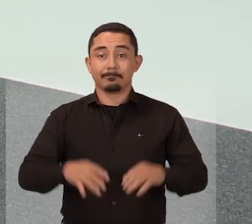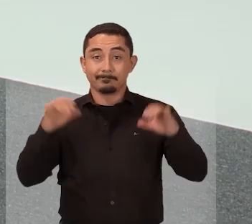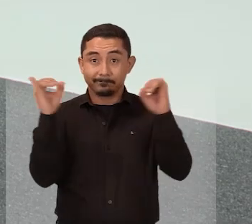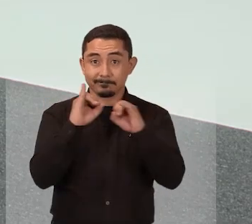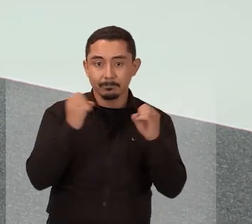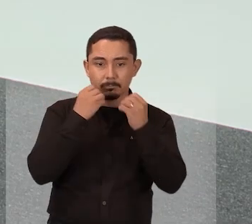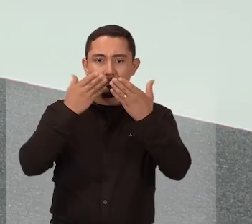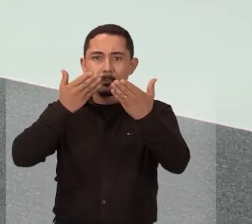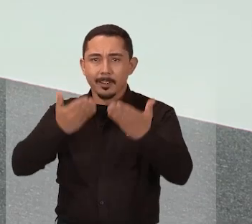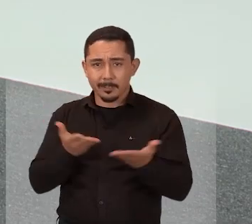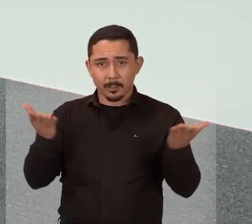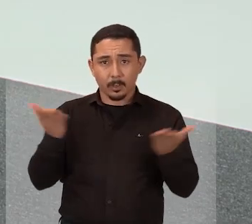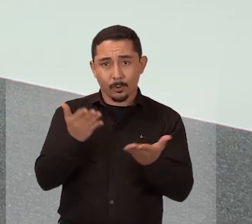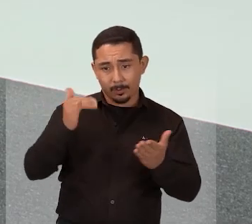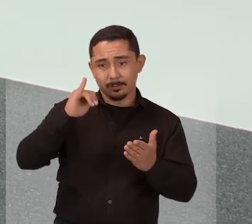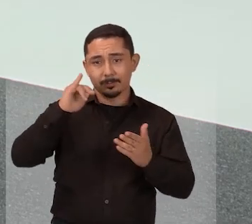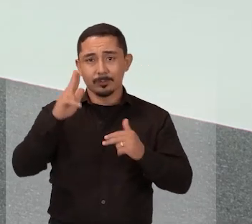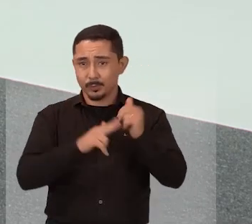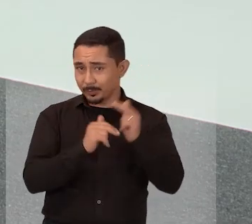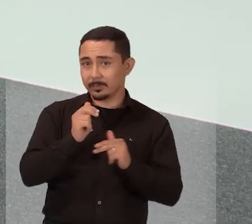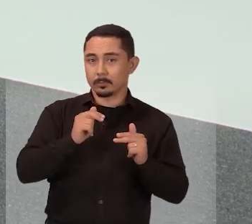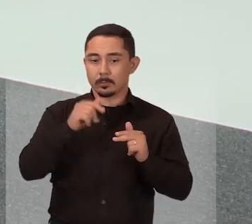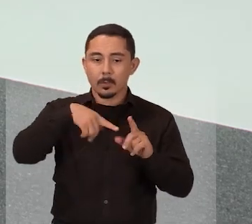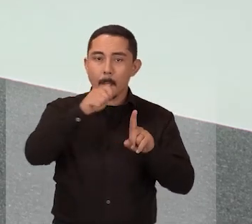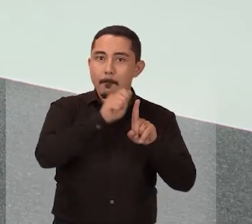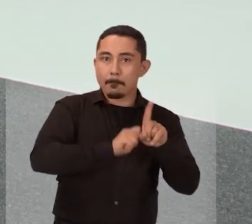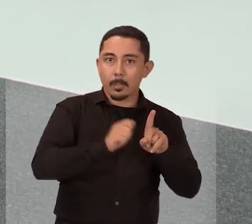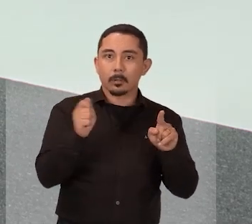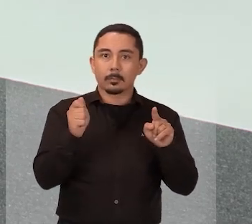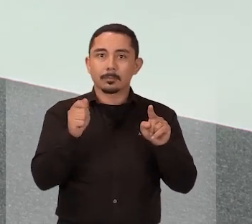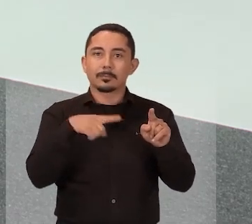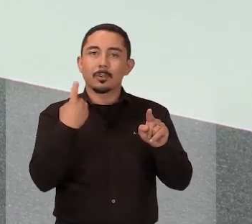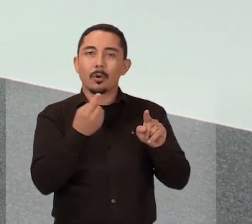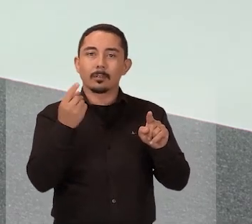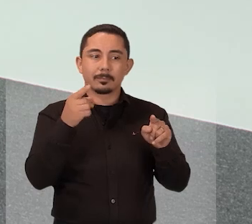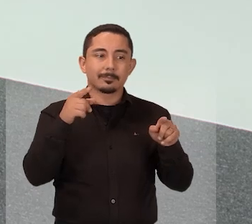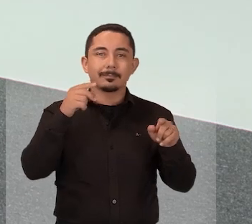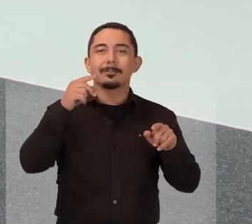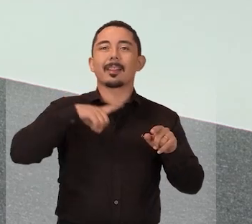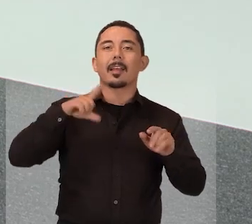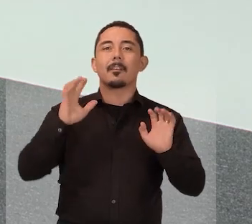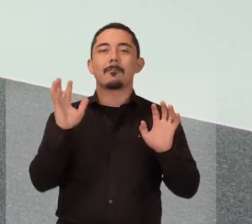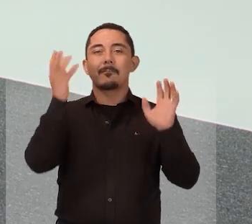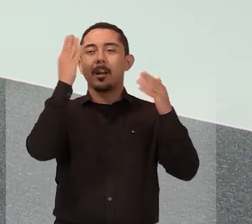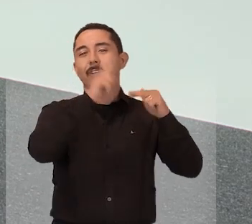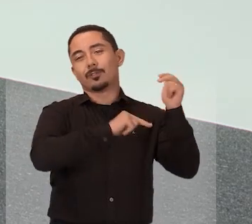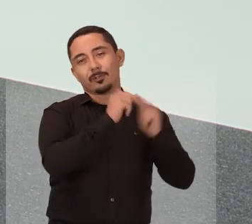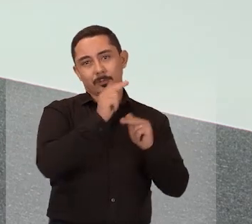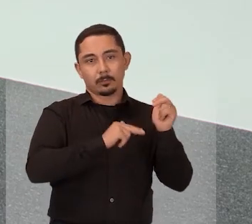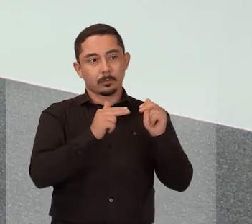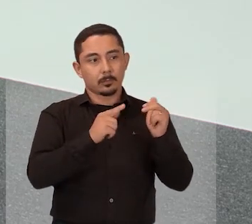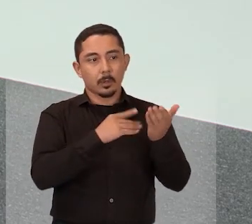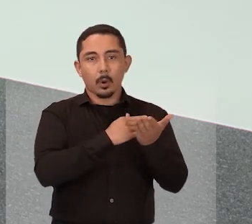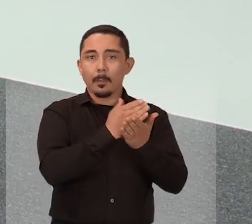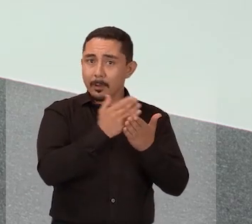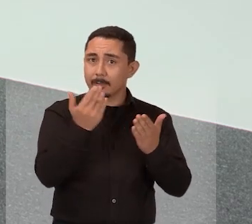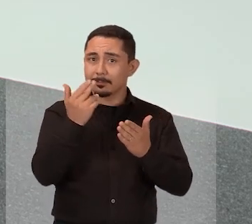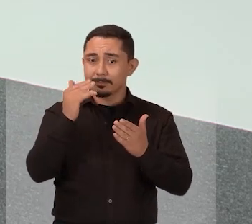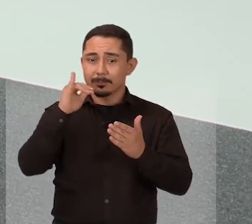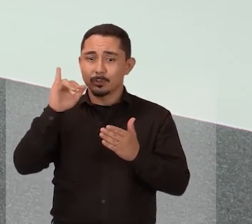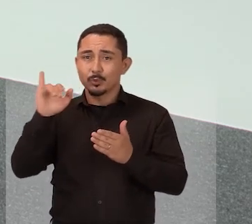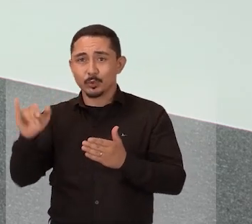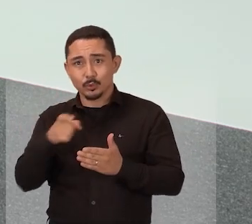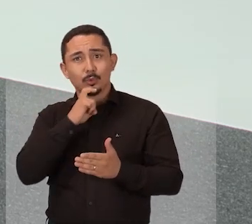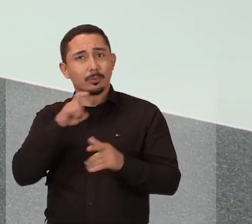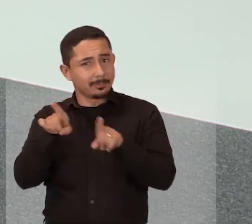Olá, bem-vindos a julho. Neste mês ainda falamos dos tradicionais festas juninas, que passaram a ser julinas também. É hora